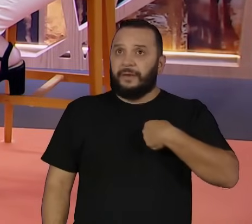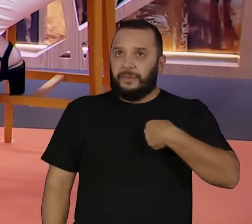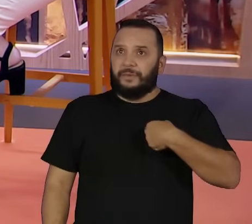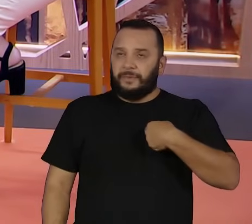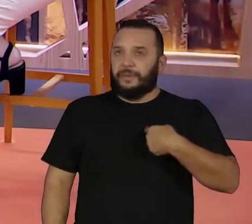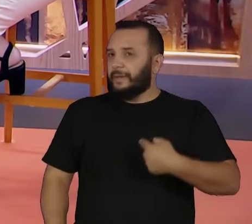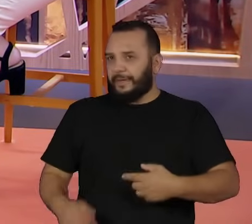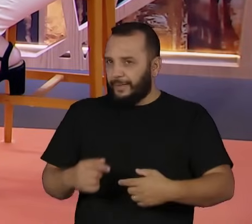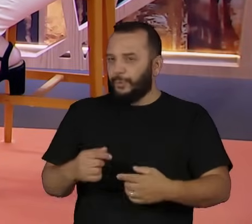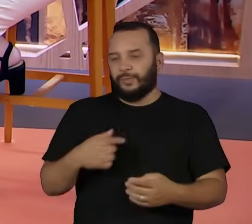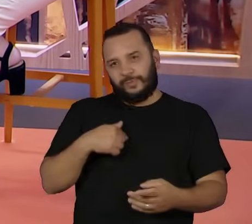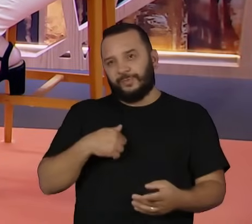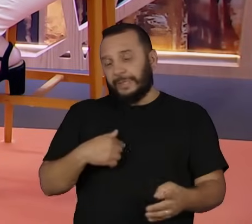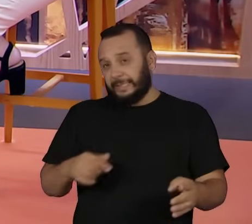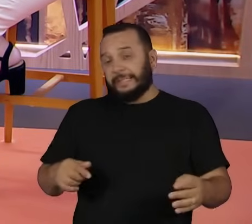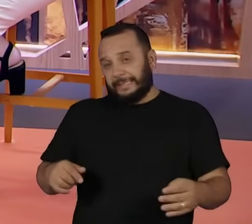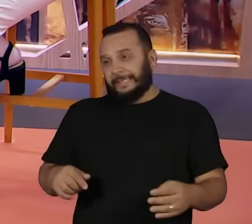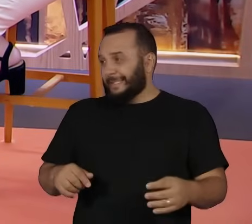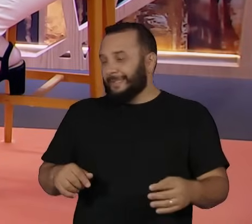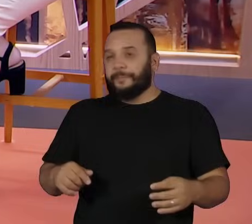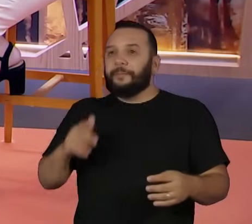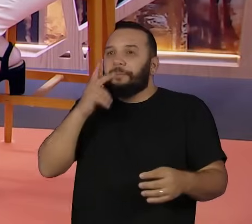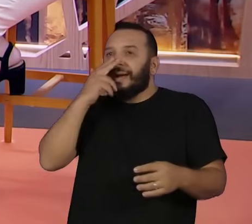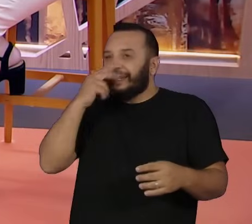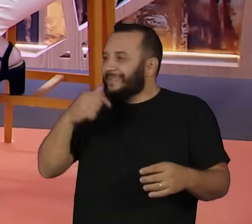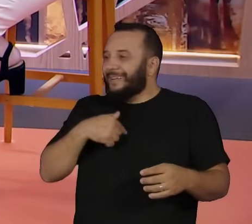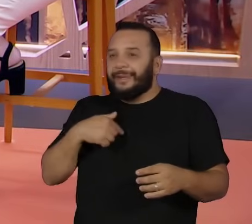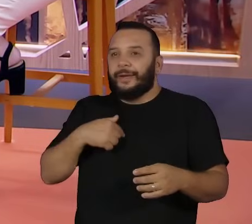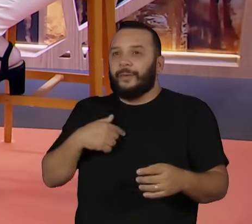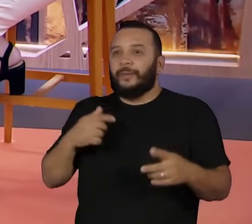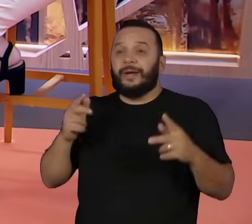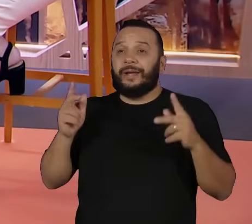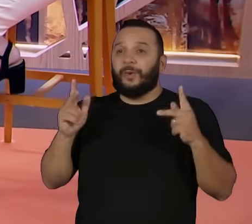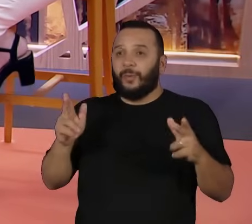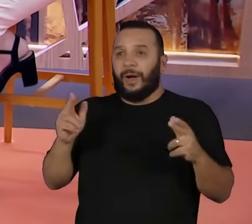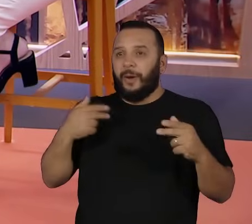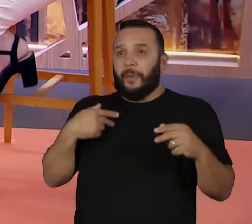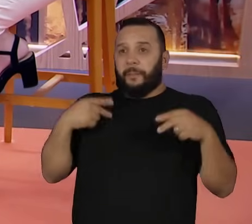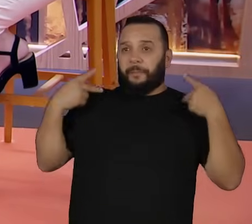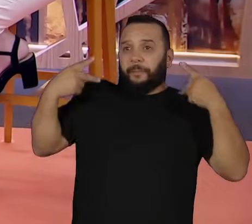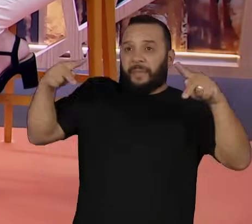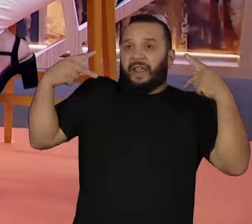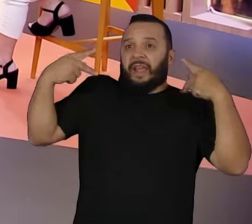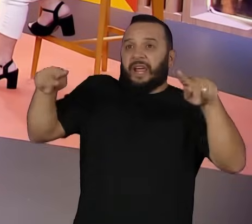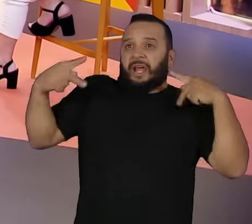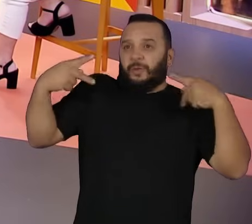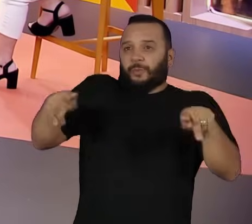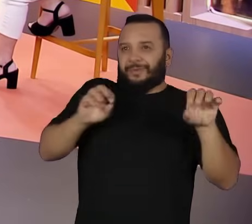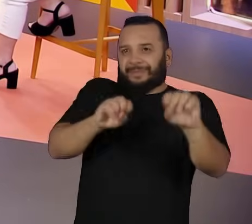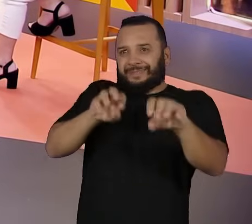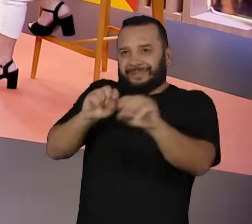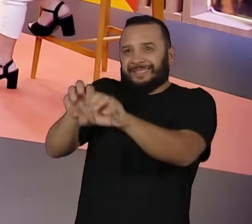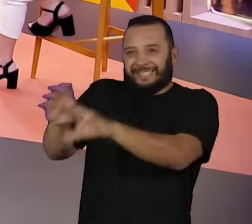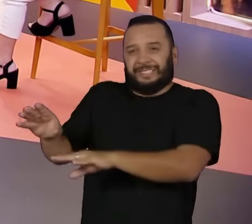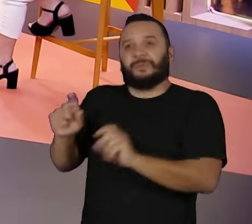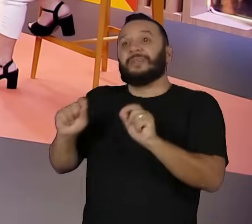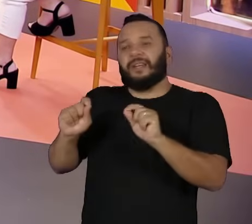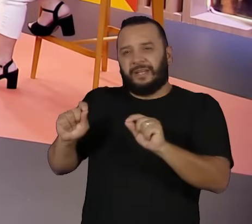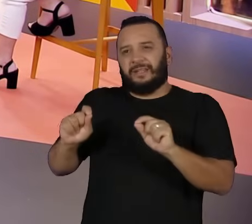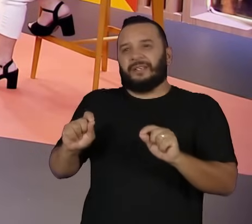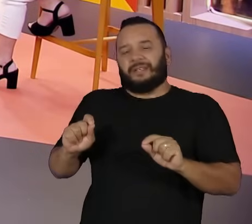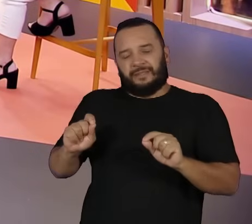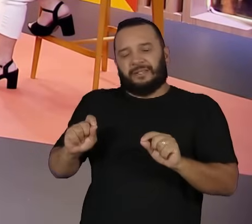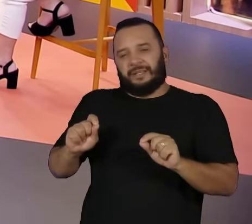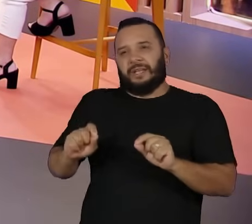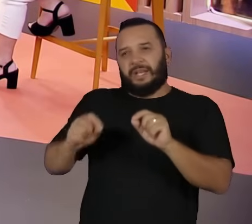Então eu prego essa filosofia. Então, sim, é possível. E, principalmente, olhando